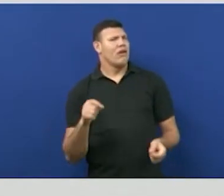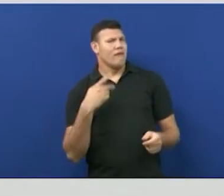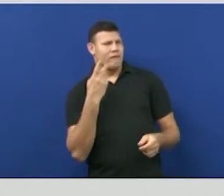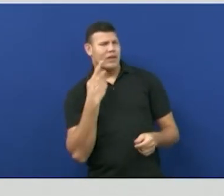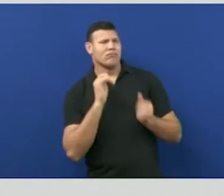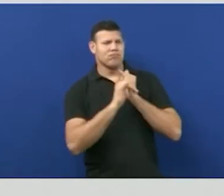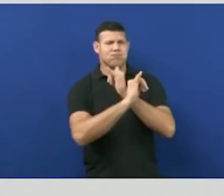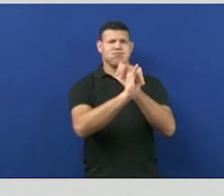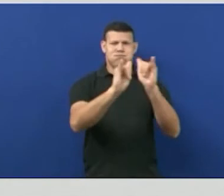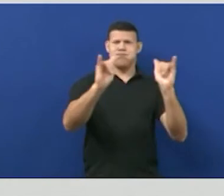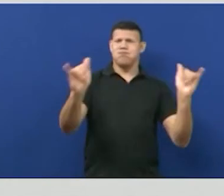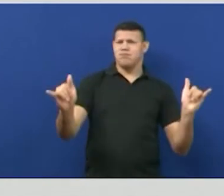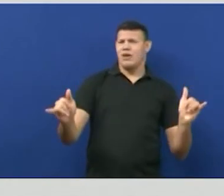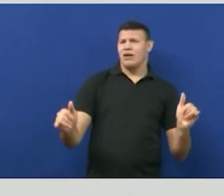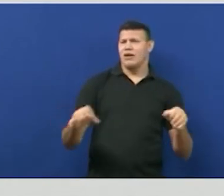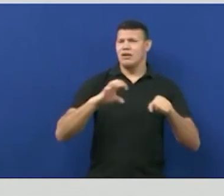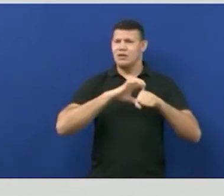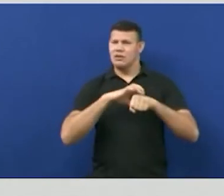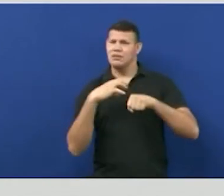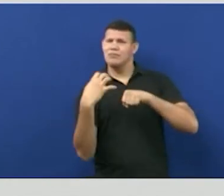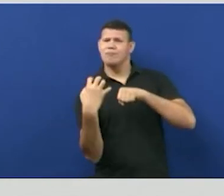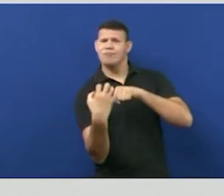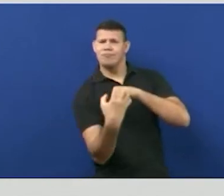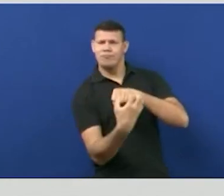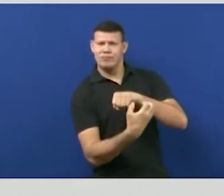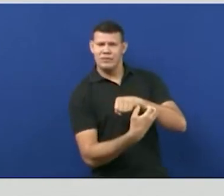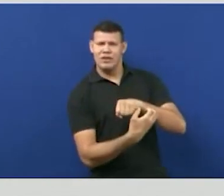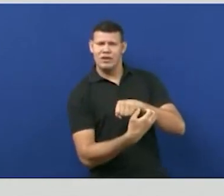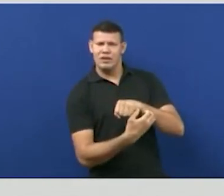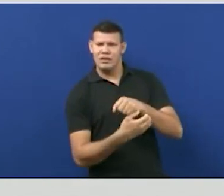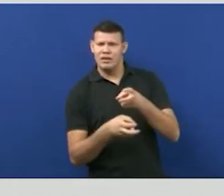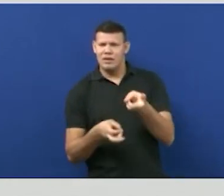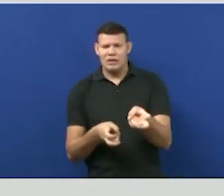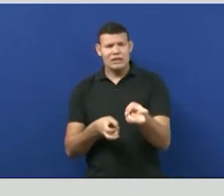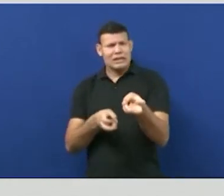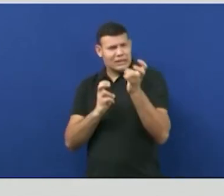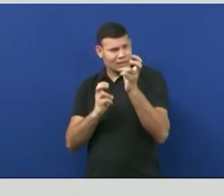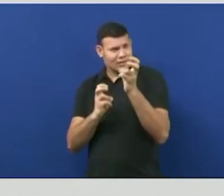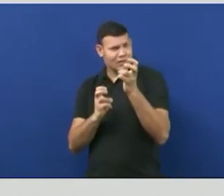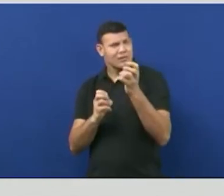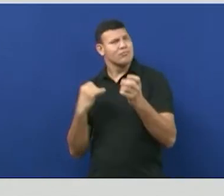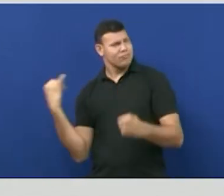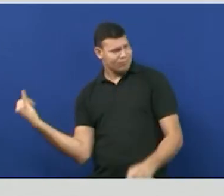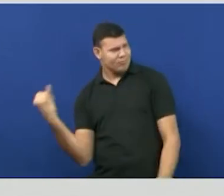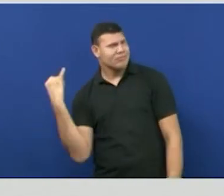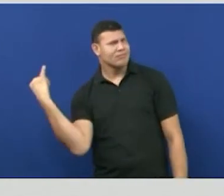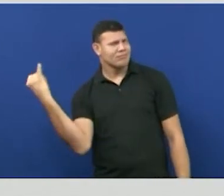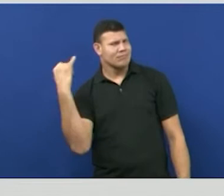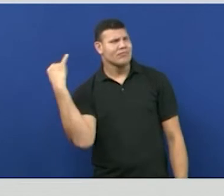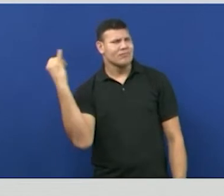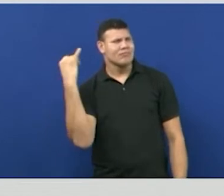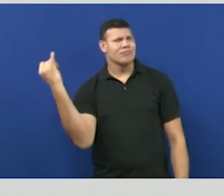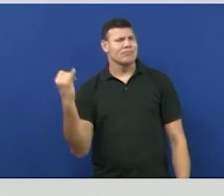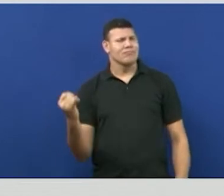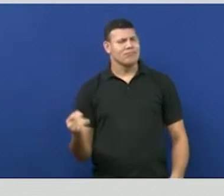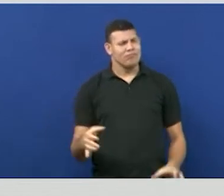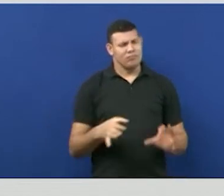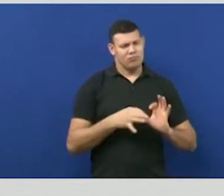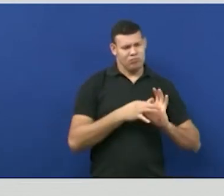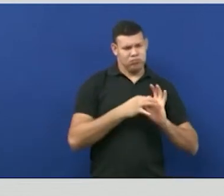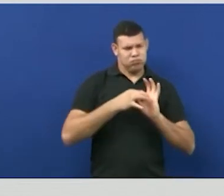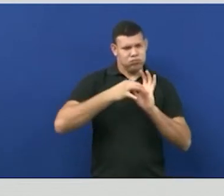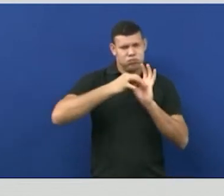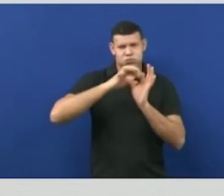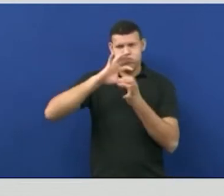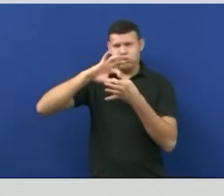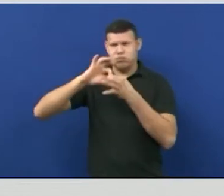coronavírus. Veja como ele é muito importante e faz parte de todo esse conjunto de